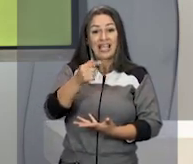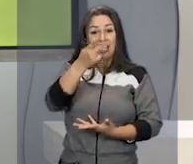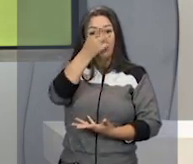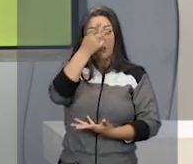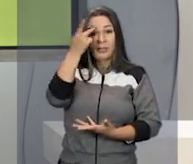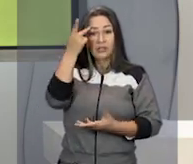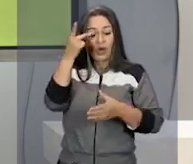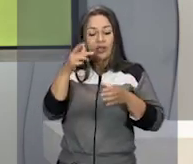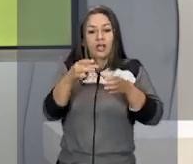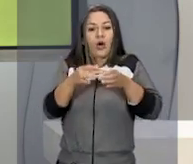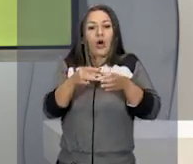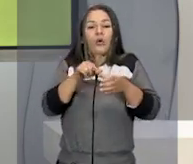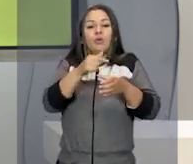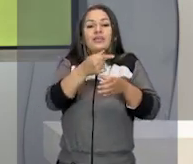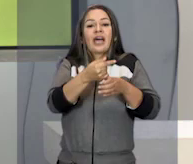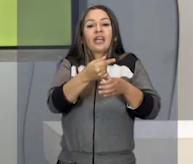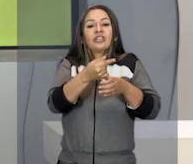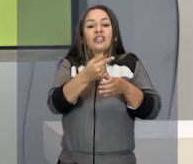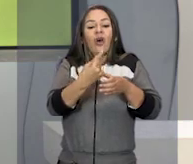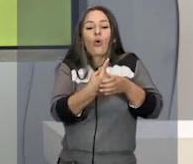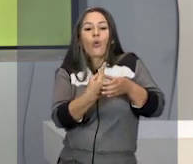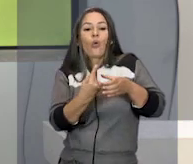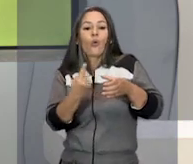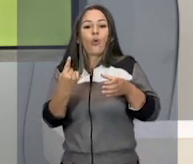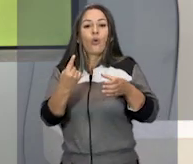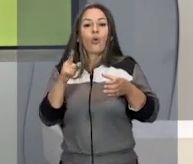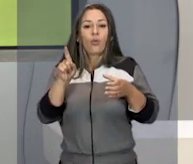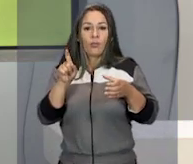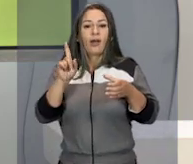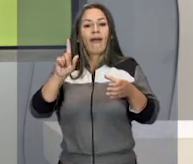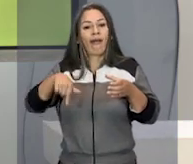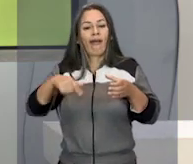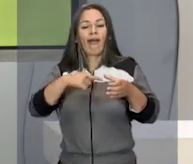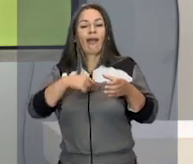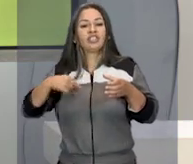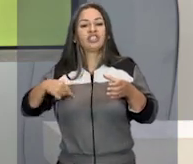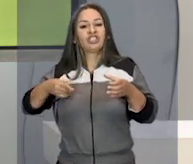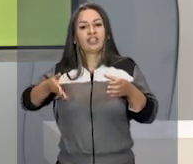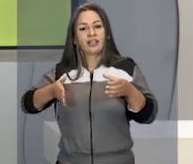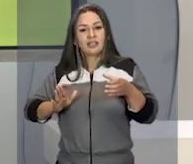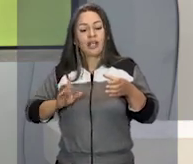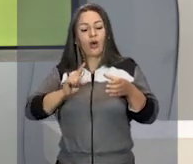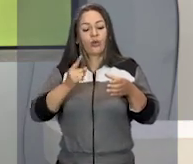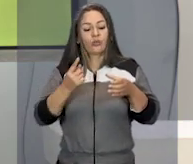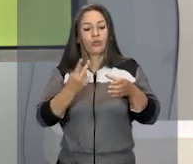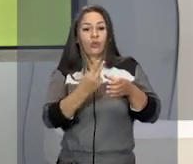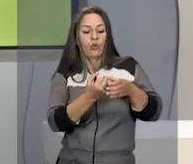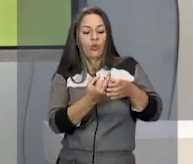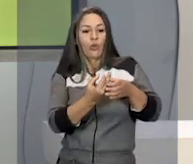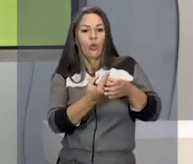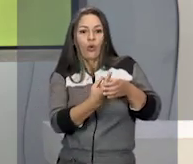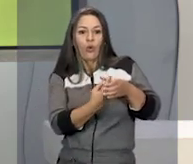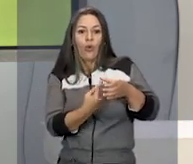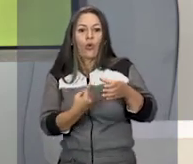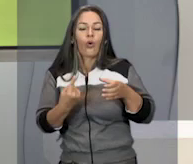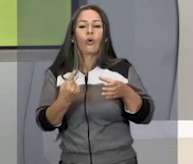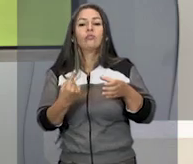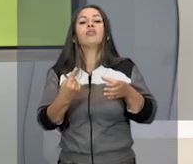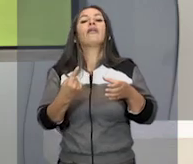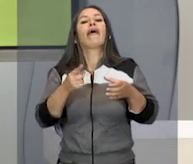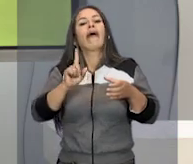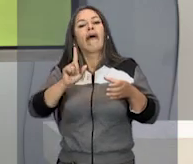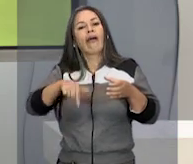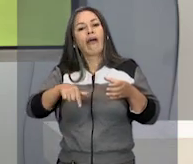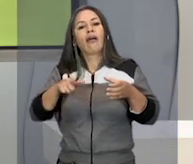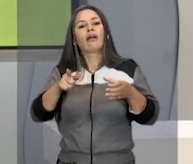chinesa, uma é indiana, 5 sobraram para estar distribuída em todos os outros países do mundo. Então você já percebe aí como que a Ásia tem uma